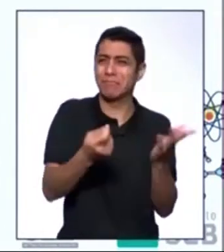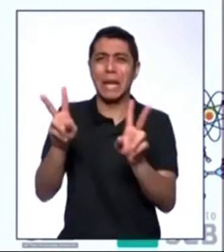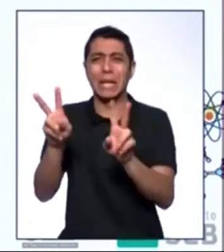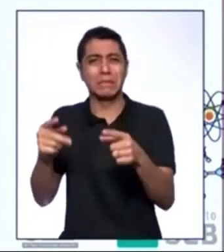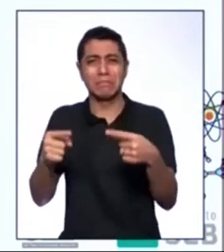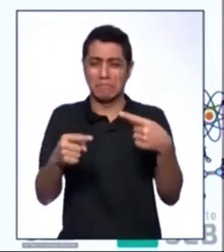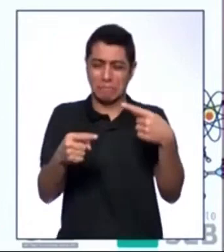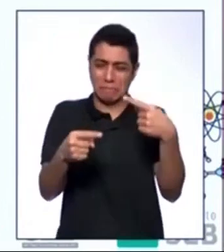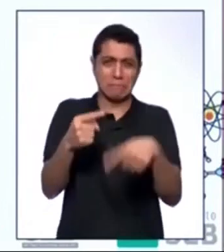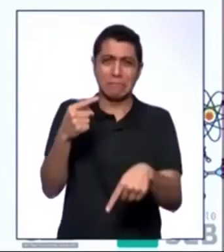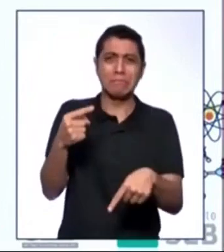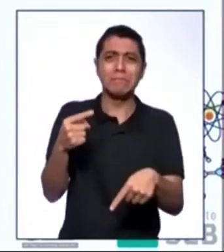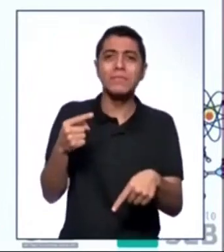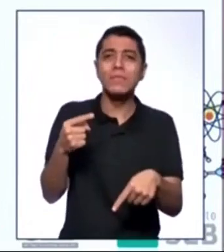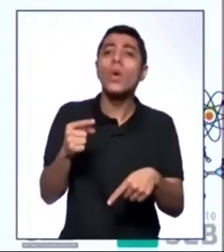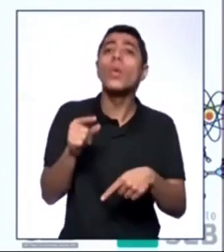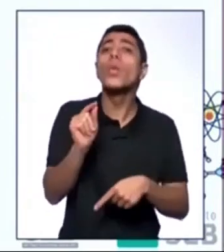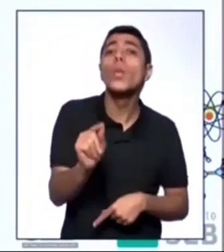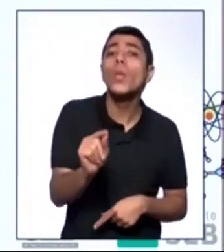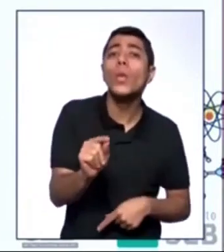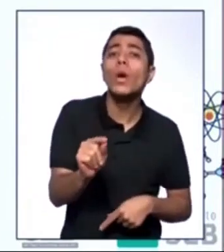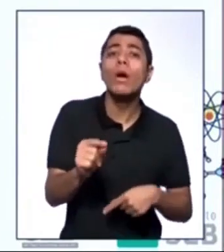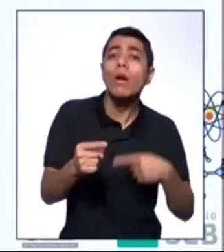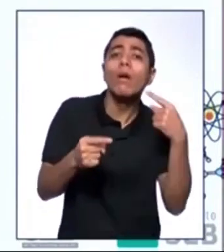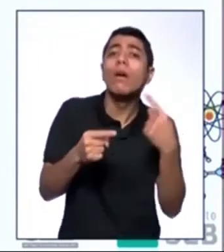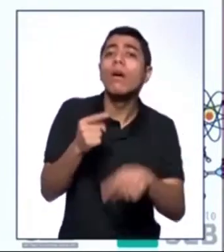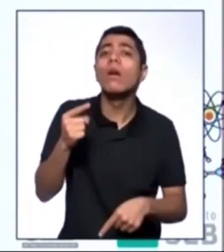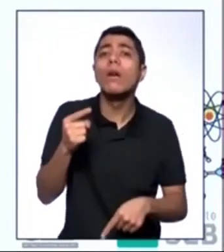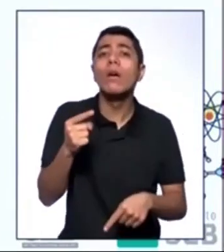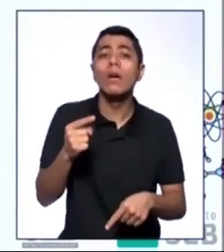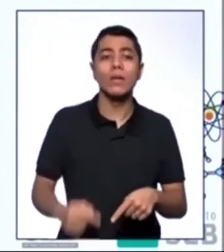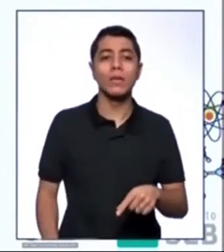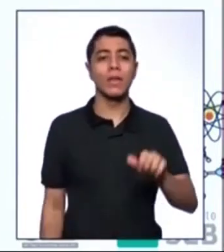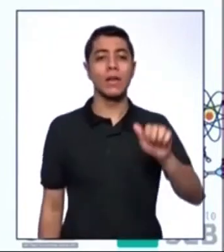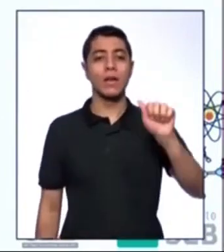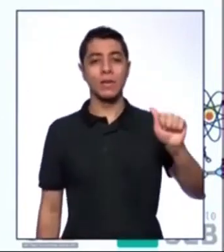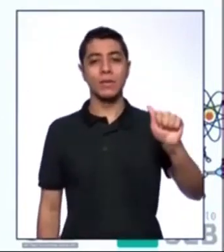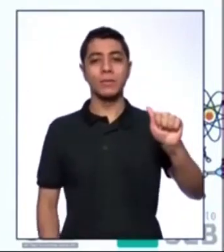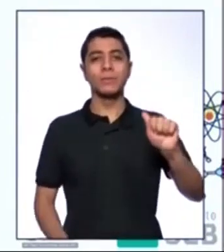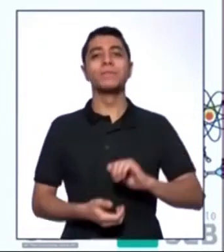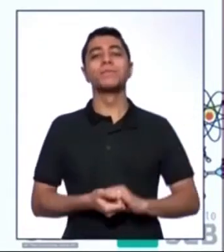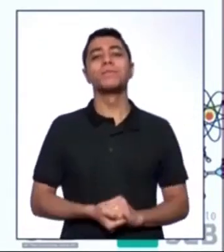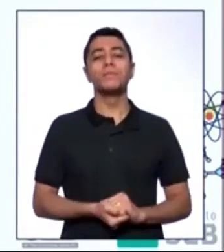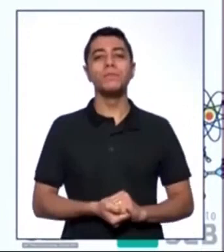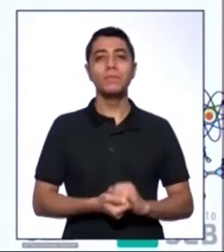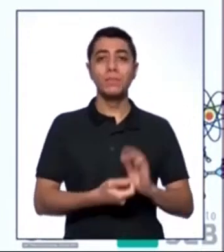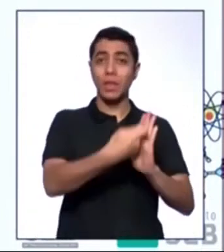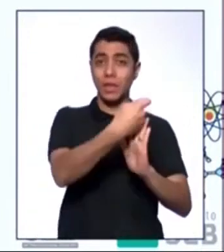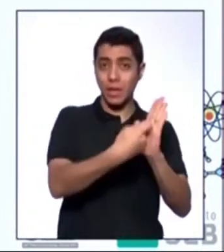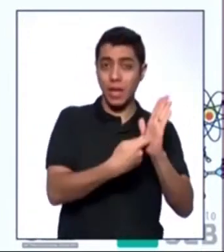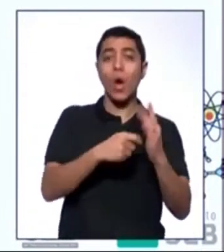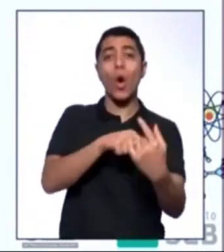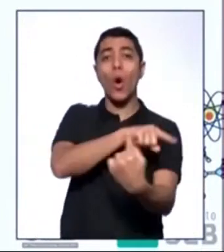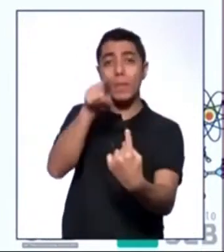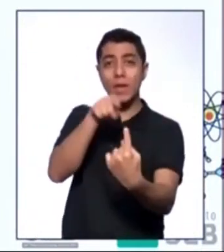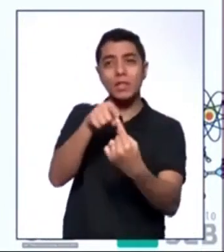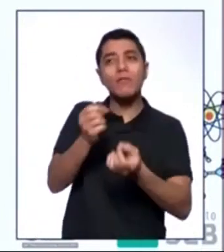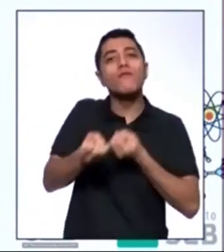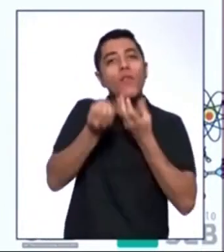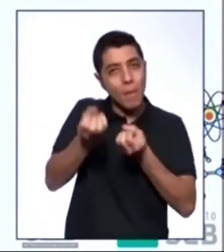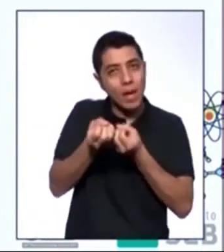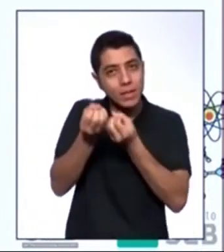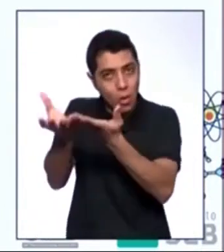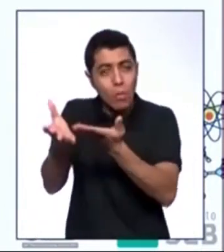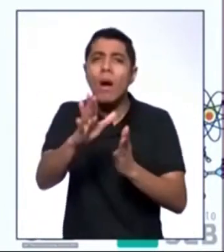esquisita que aconteceu. Ó, da incompatibilidade entre o objetivo de informar e a escolha do gênero textual,